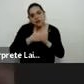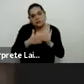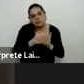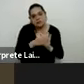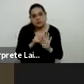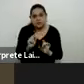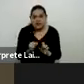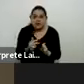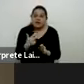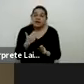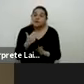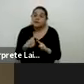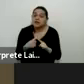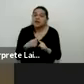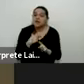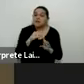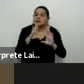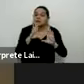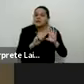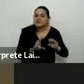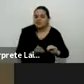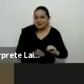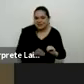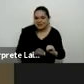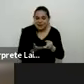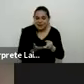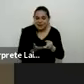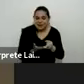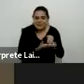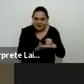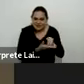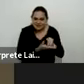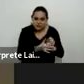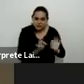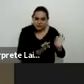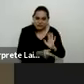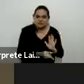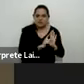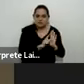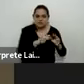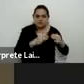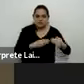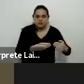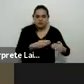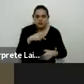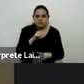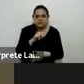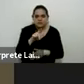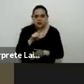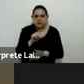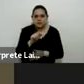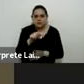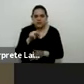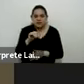nos fundamentos da política neoliberal, como eu citei, os itens que eu citei acima, não quer abrir